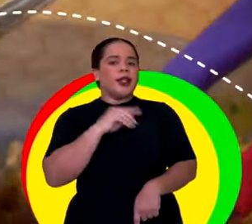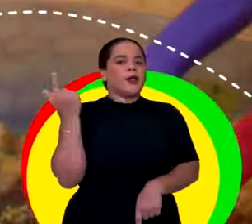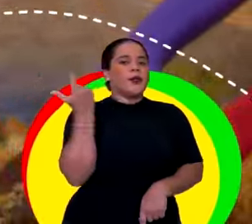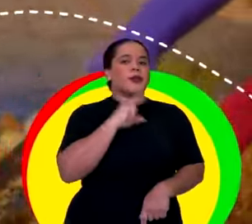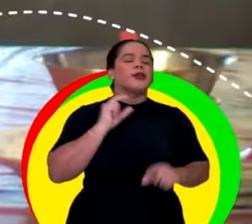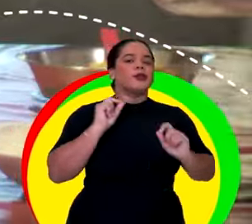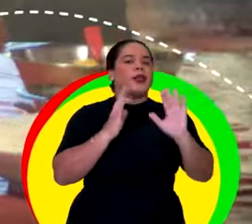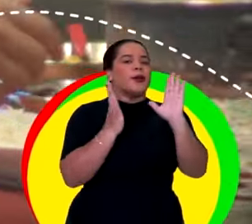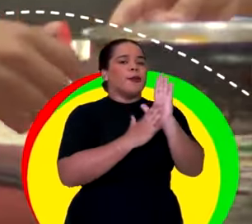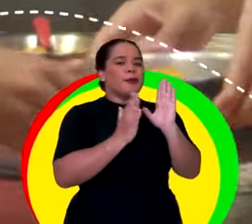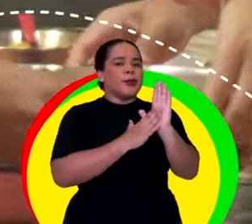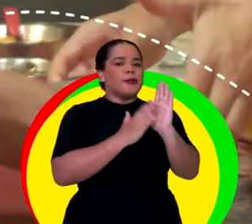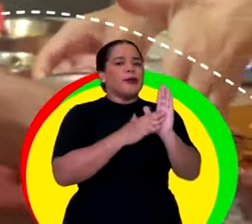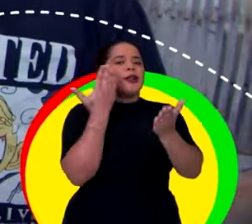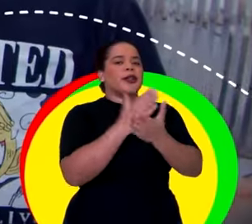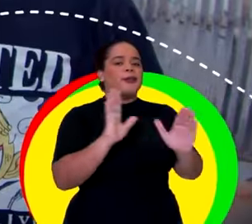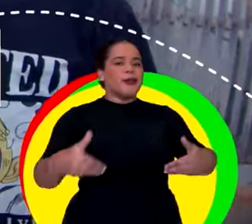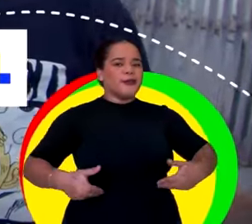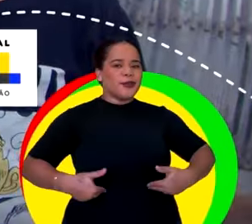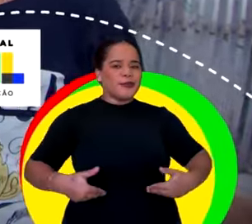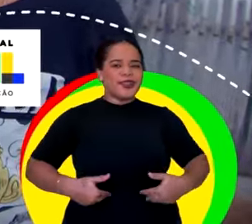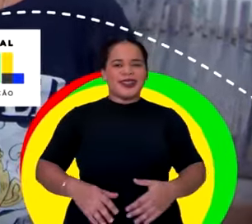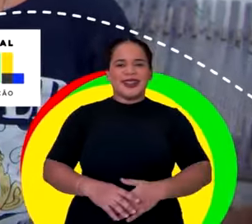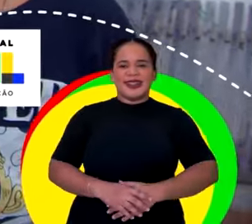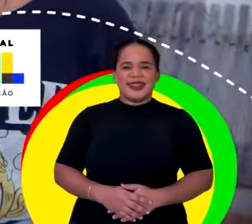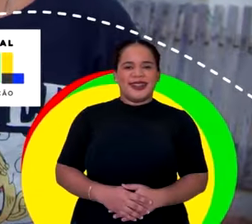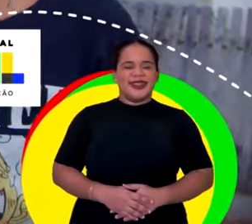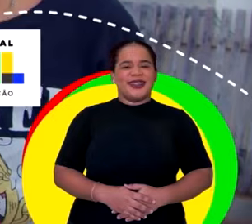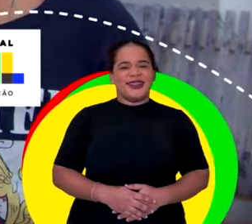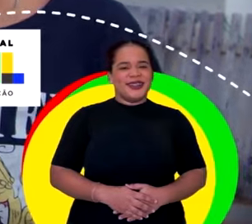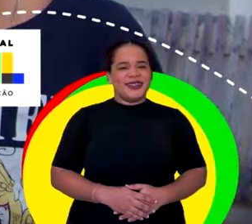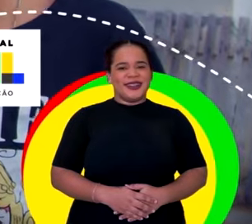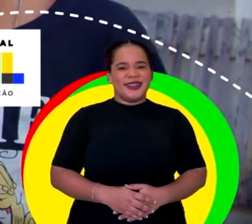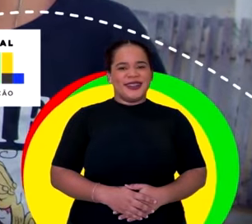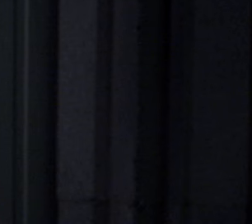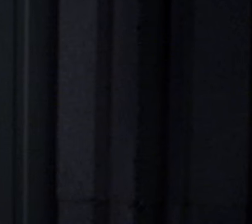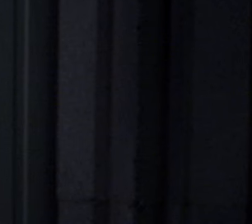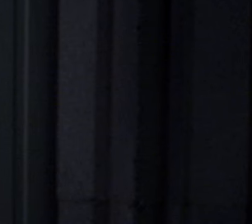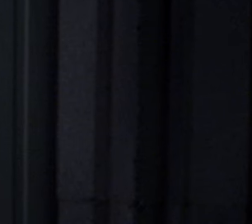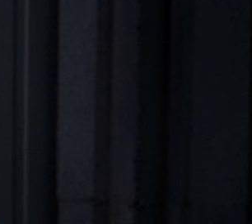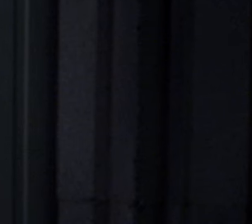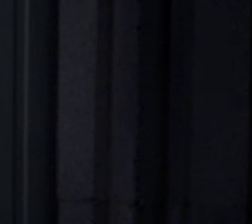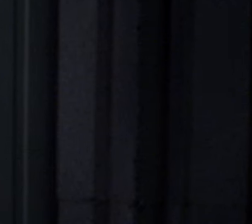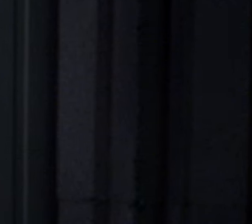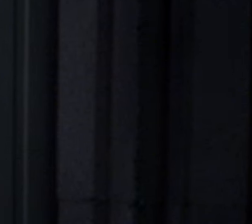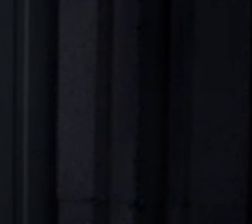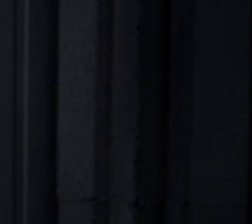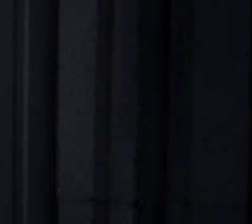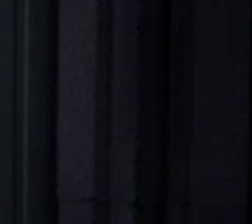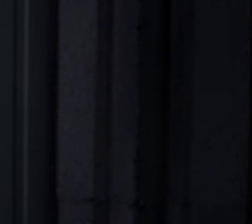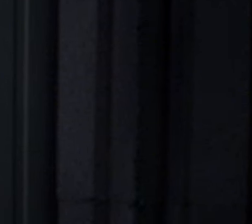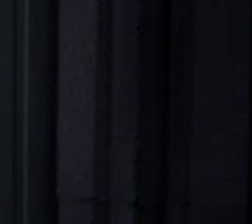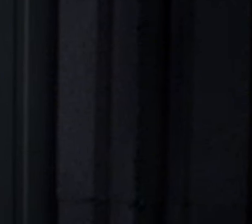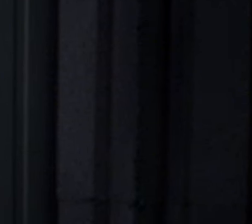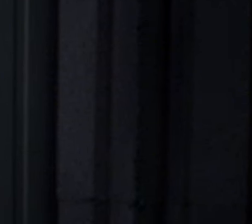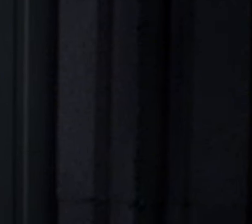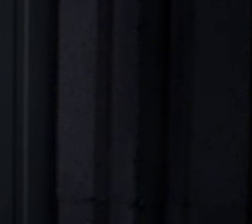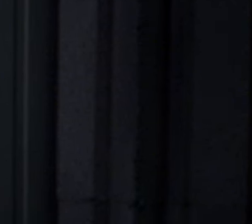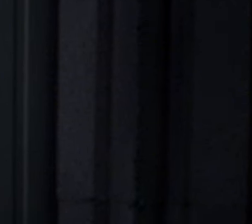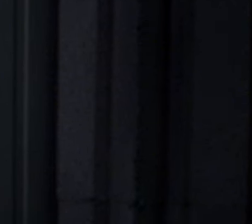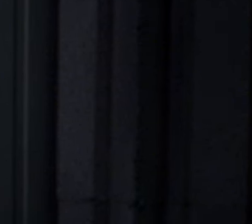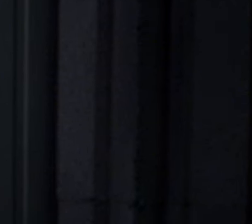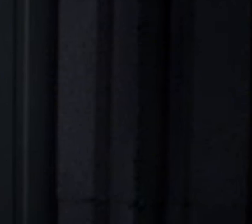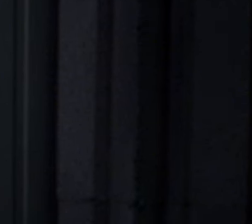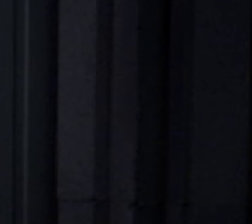chegar no prato e a renda no bolso o caminho é o Plano Brasil sem fome para quem quiser assistir mais